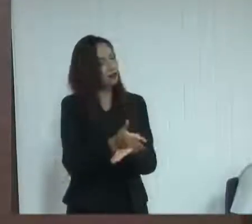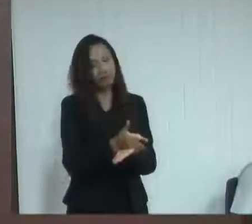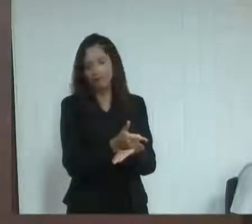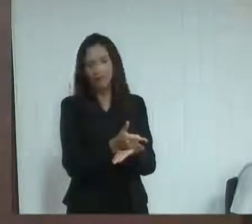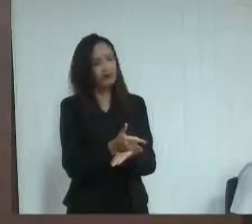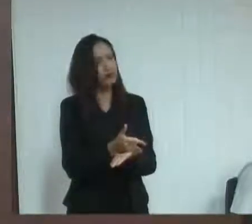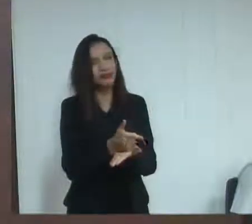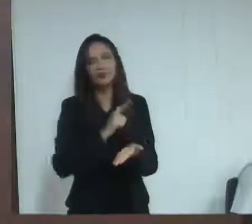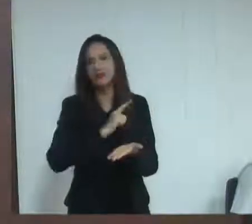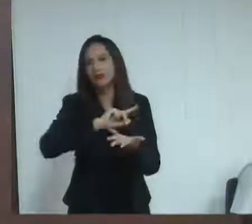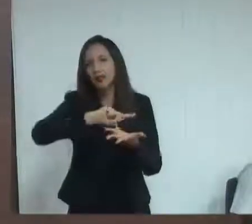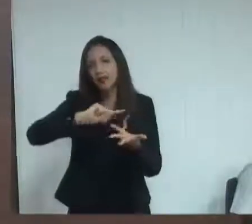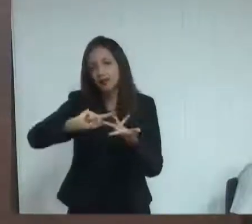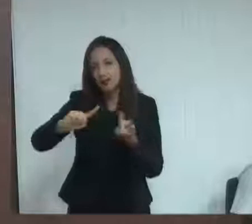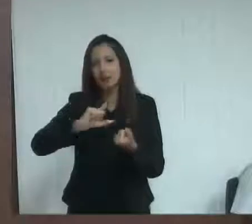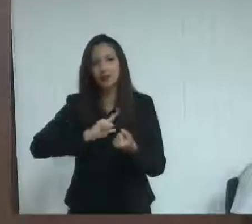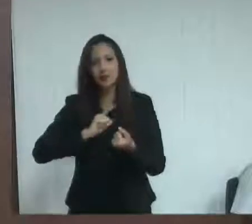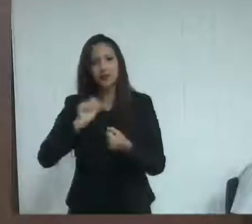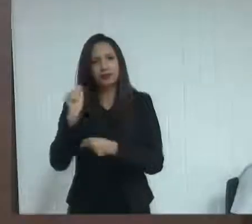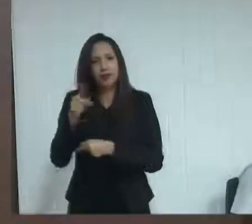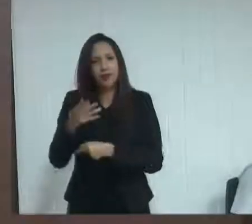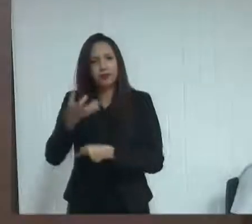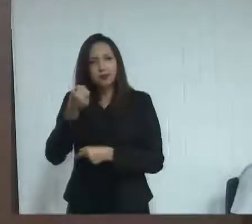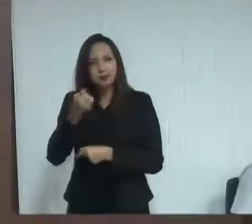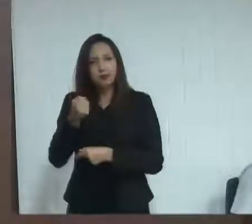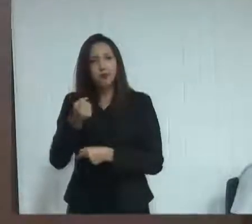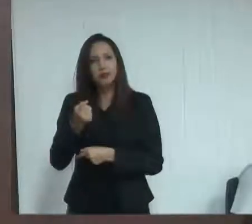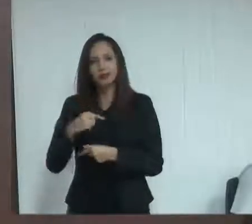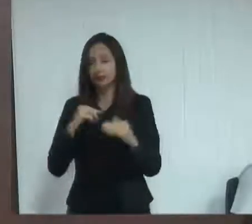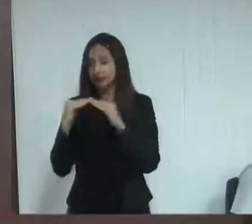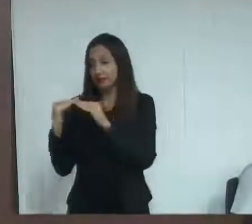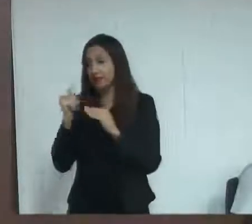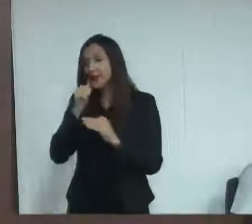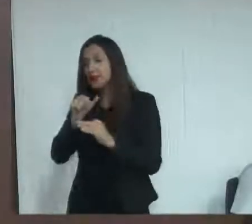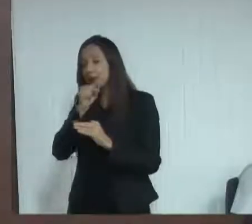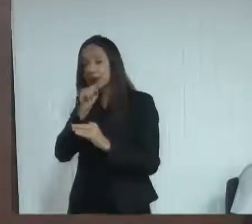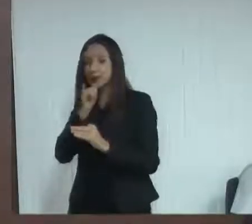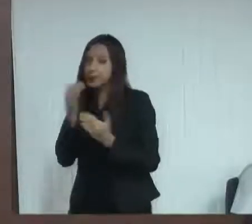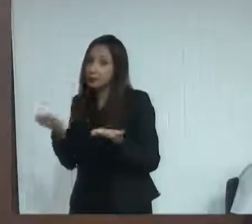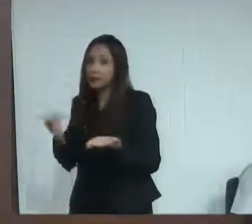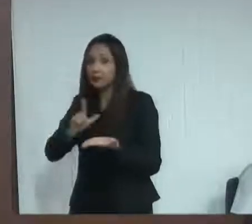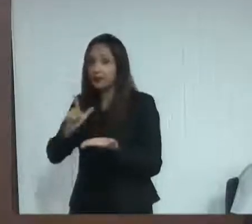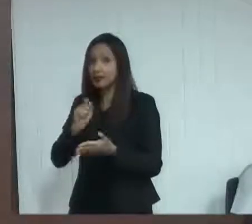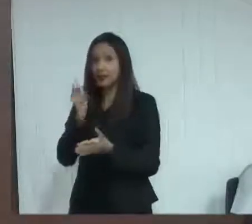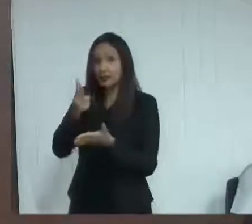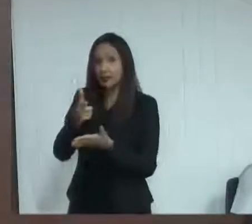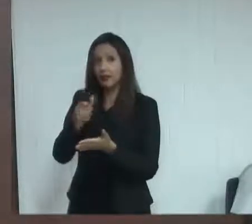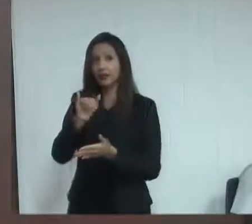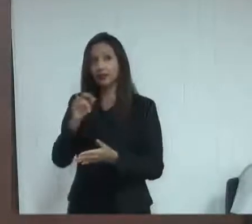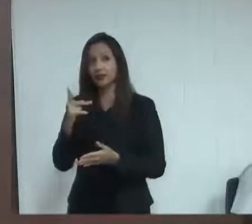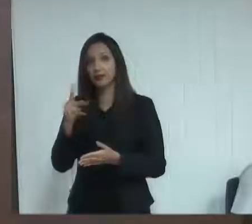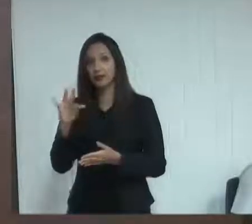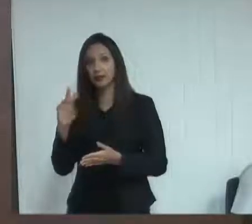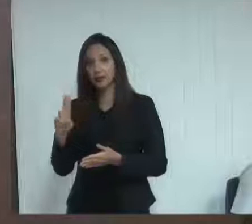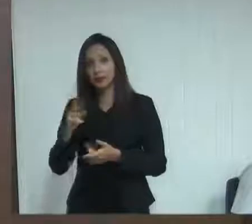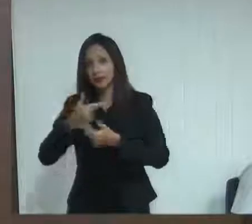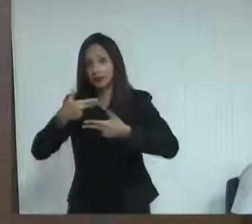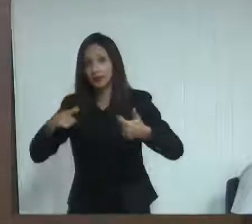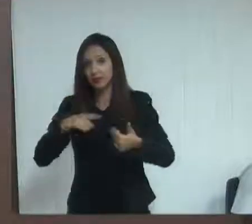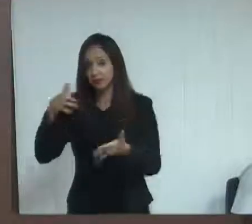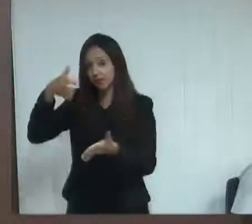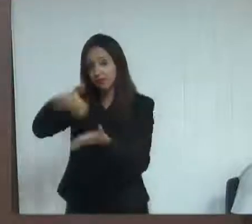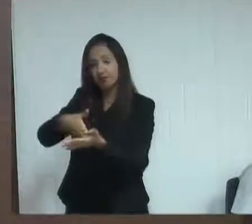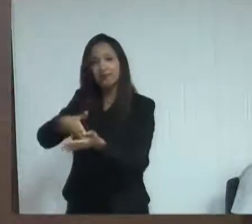Porque tem vários aposentados que eu conheço, vizinhas da minha mãe, por exemplo, que pagam, são aposentadas e pagam à